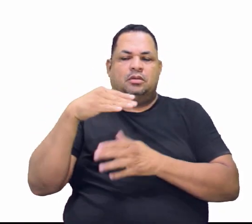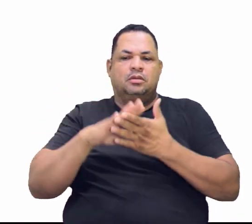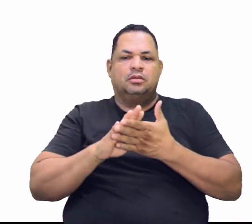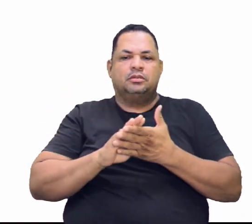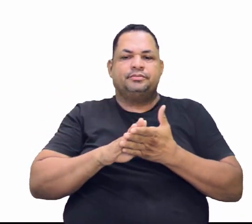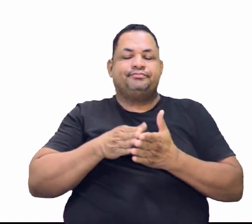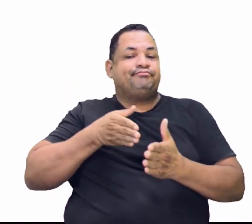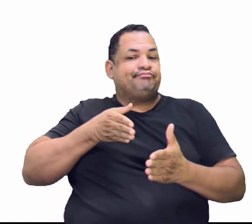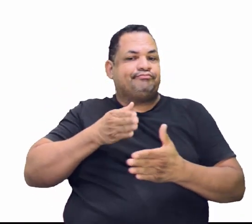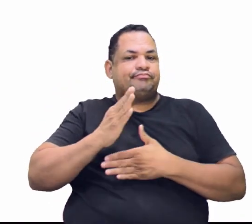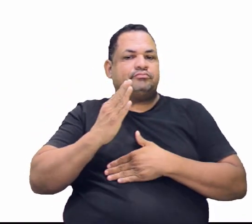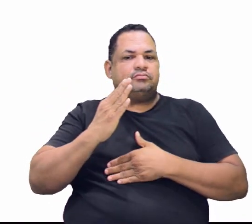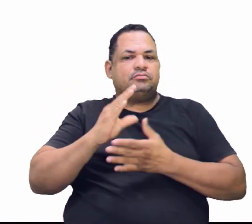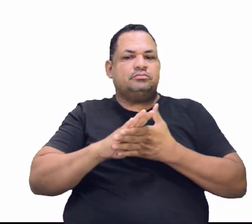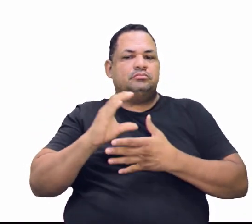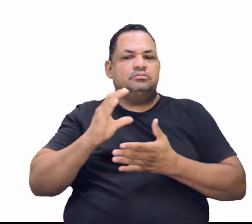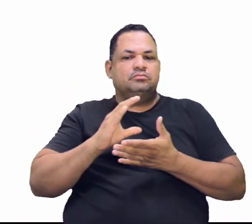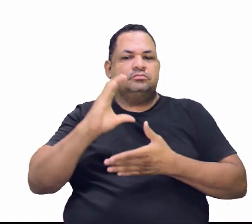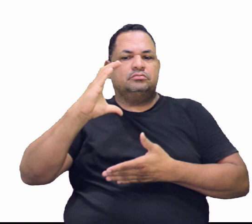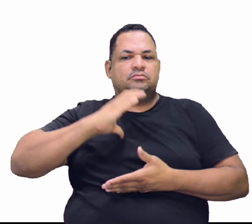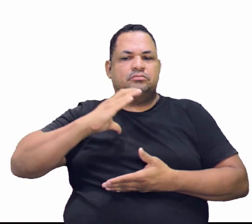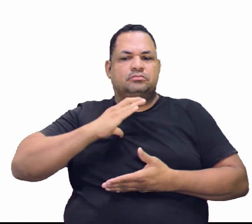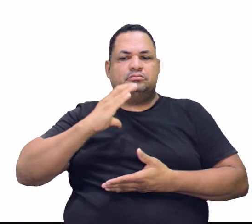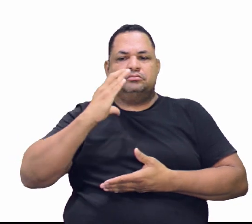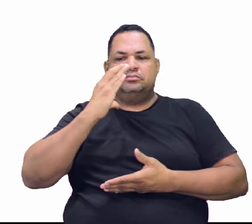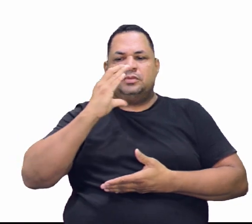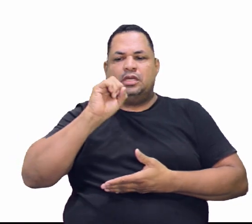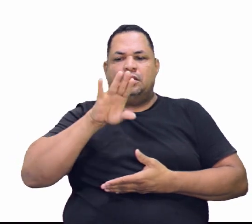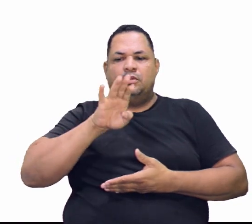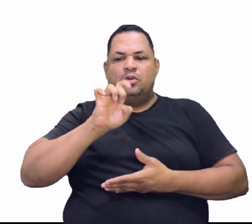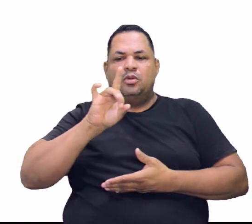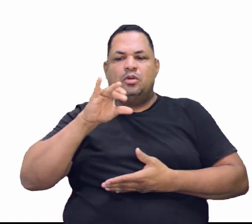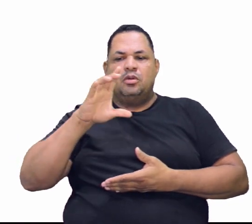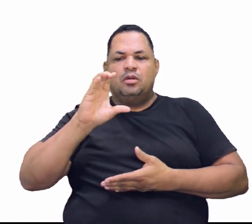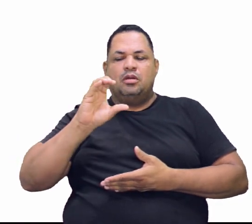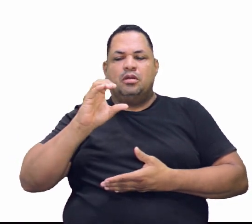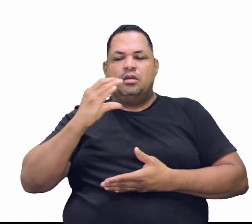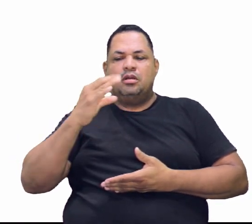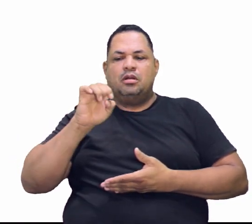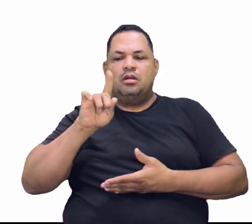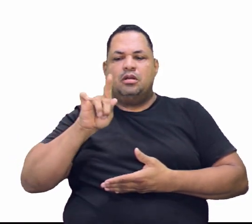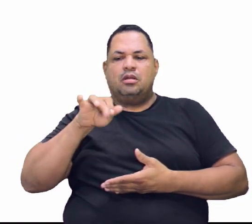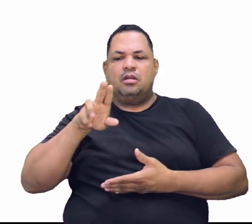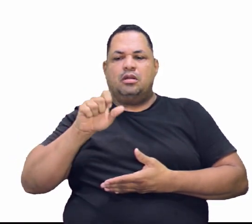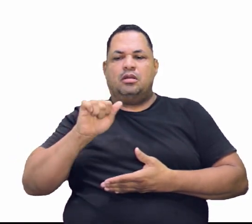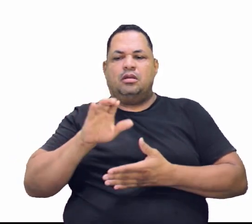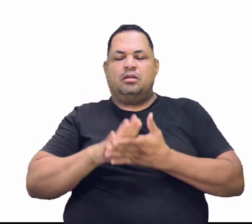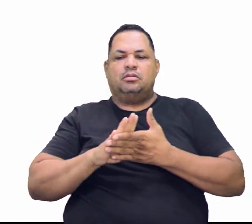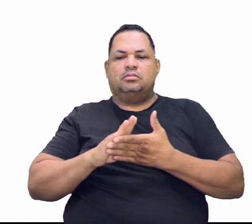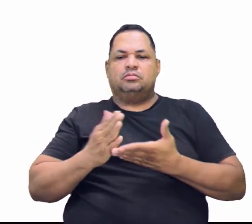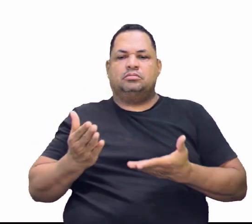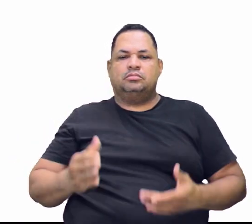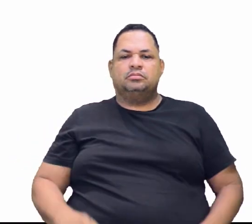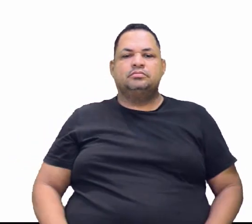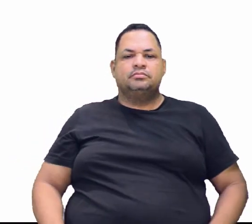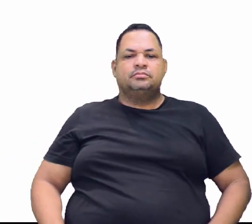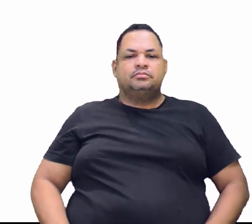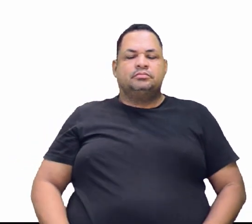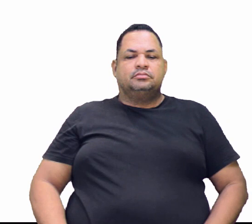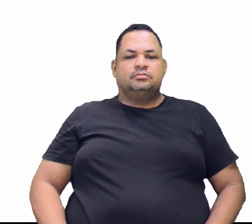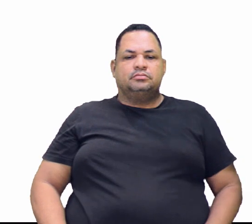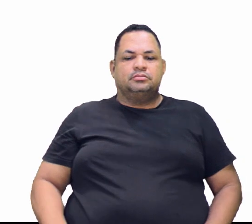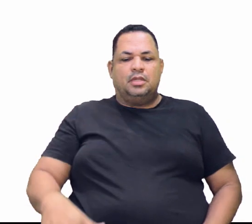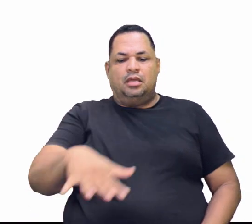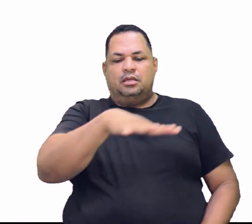vai para Campo Grande pega ali Corumbá, Pedro Juan Cabaleiro, que é